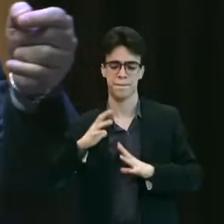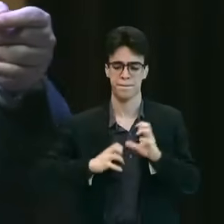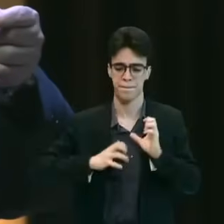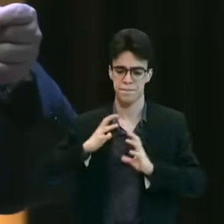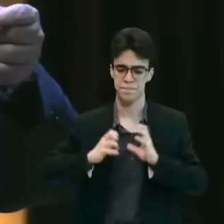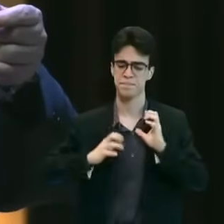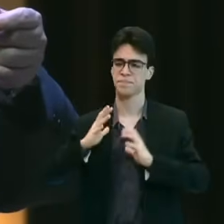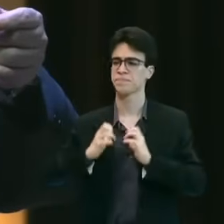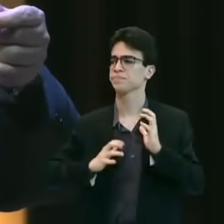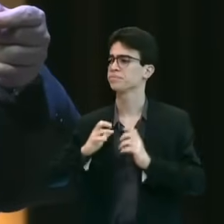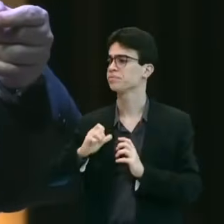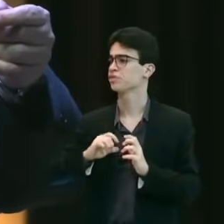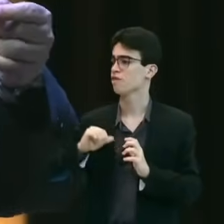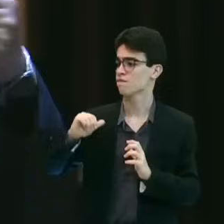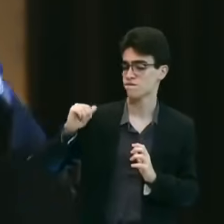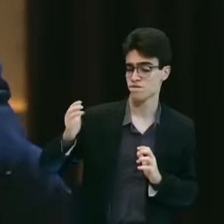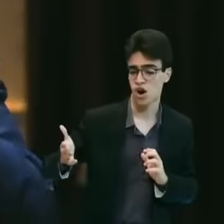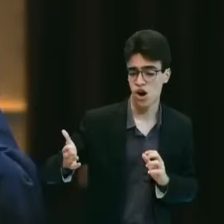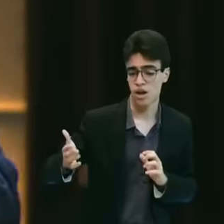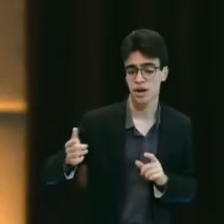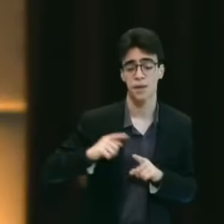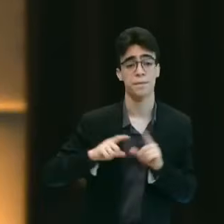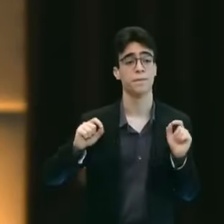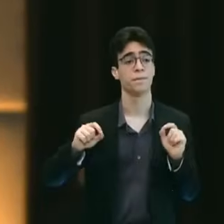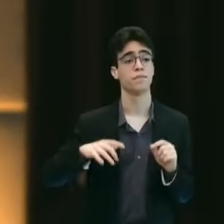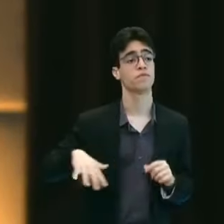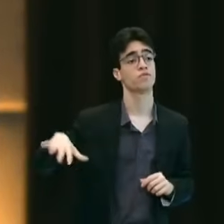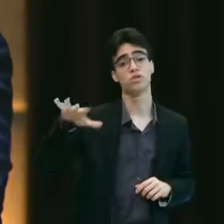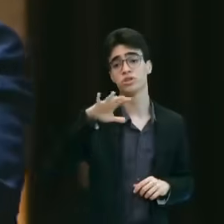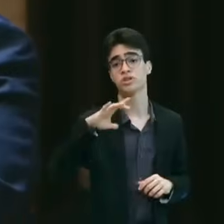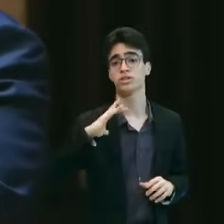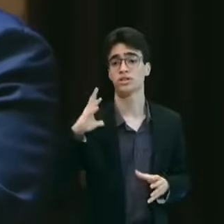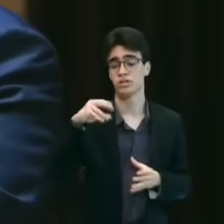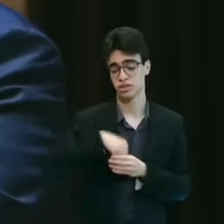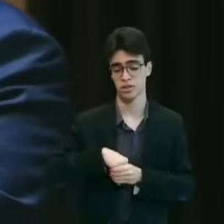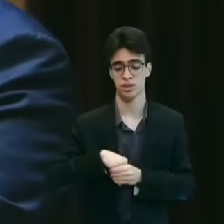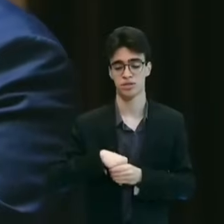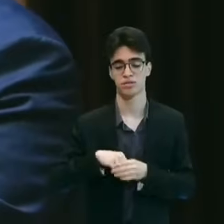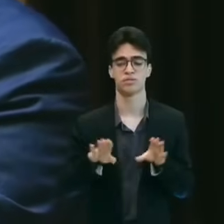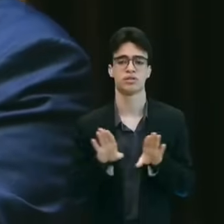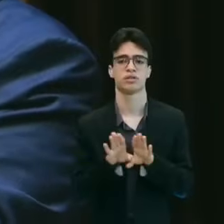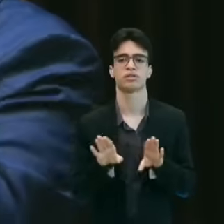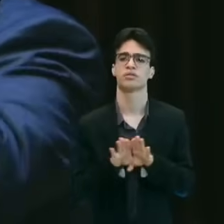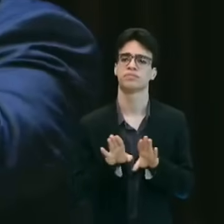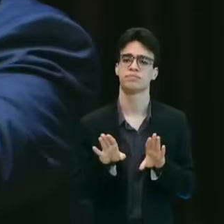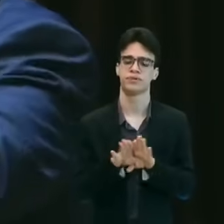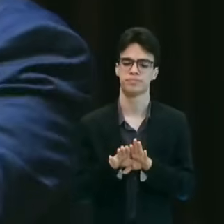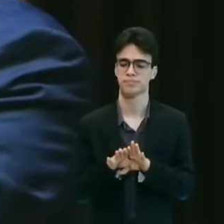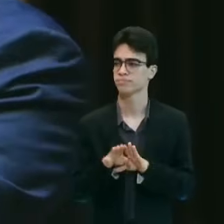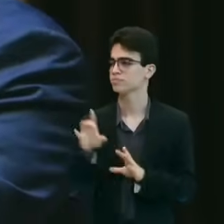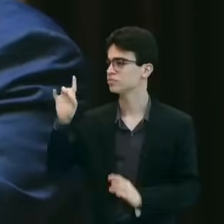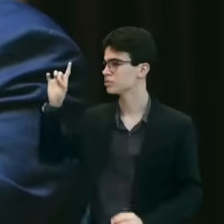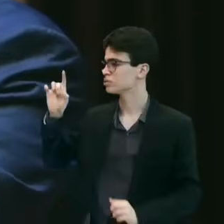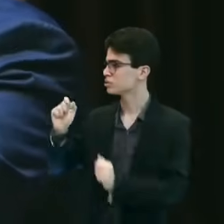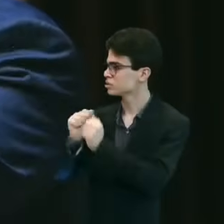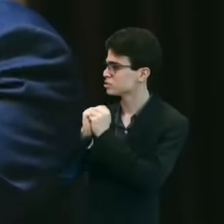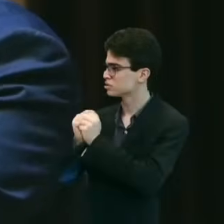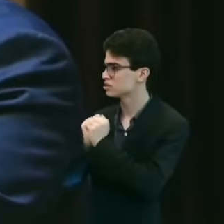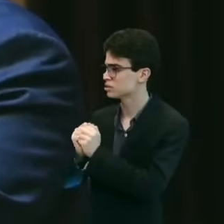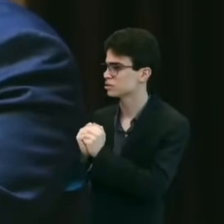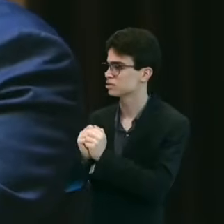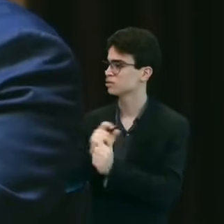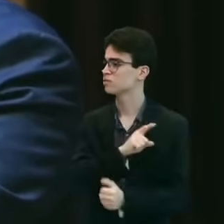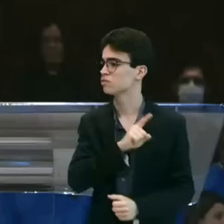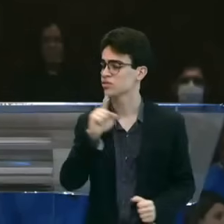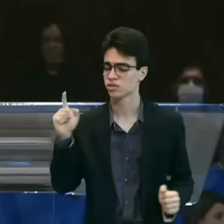conflitos exteriores, mas aqueles que nasceram no seu coração também, os interiores, com Deus, com